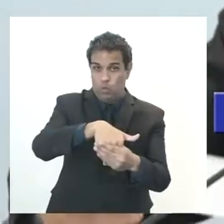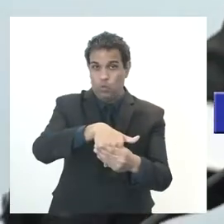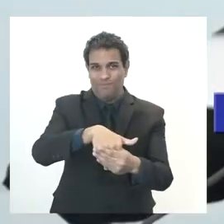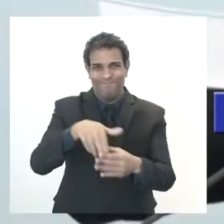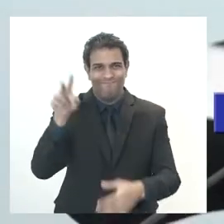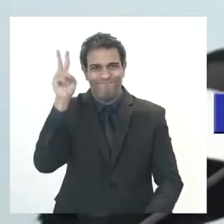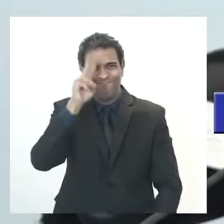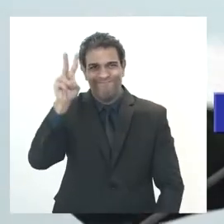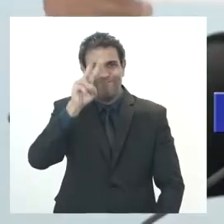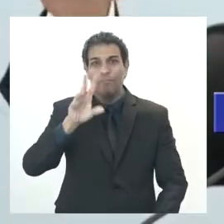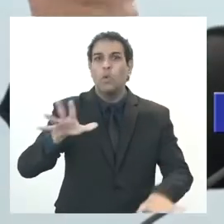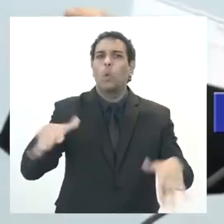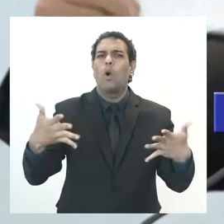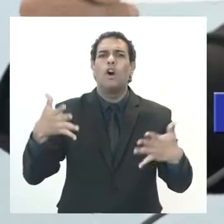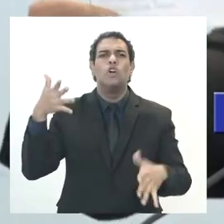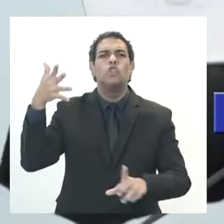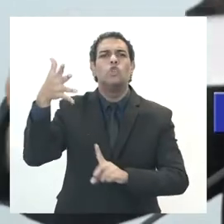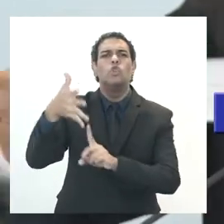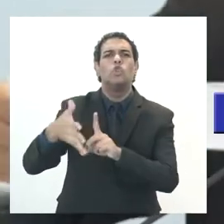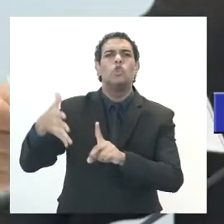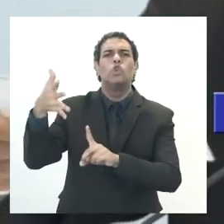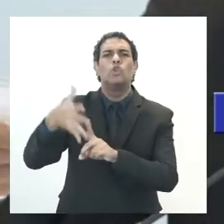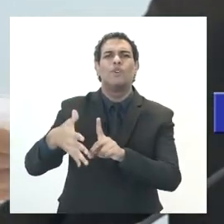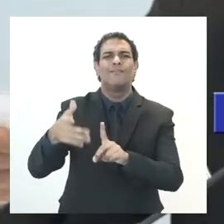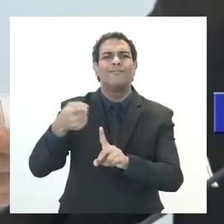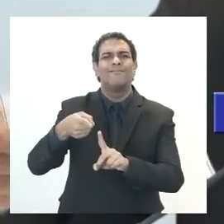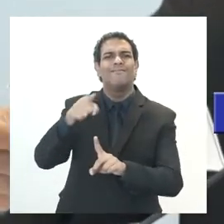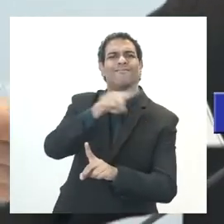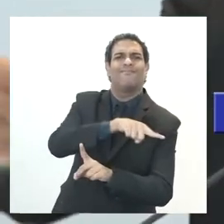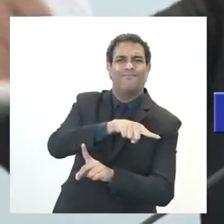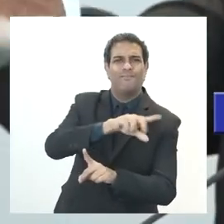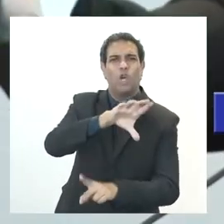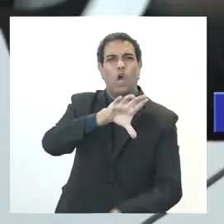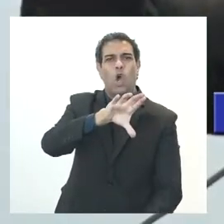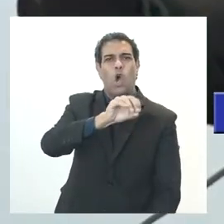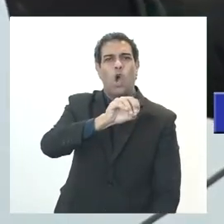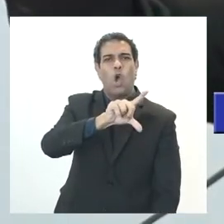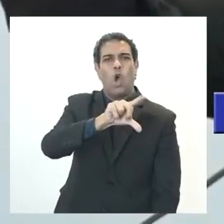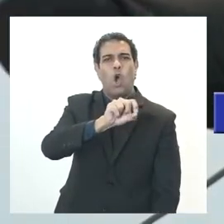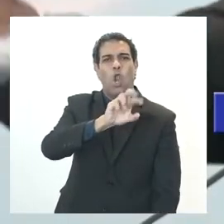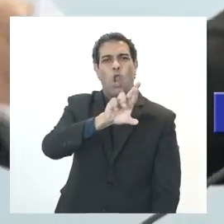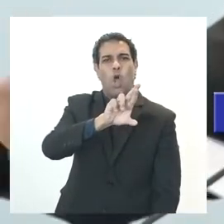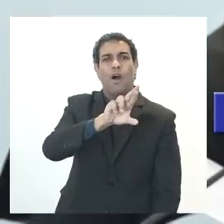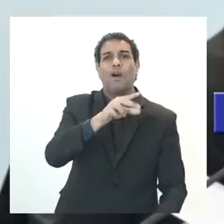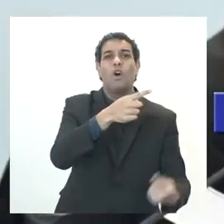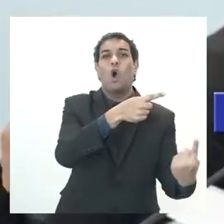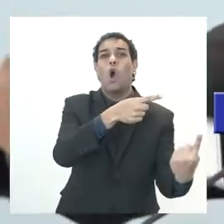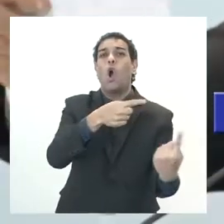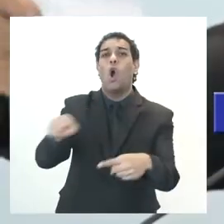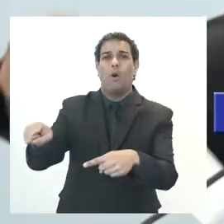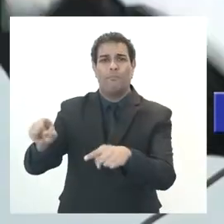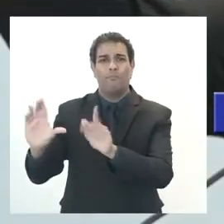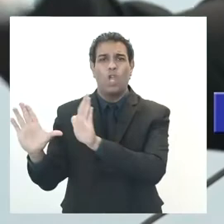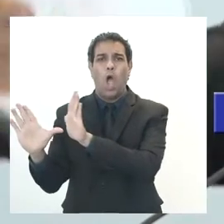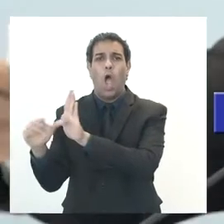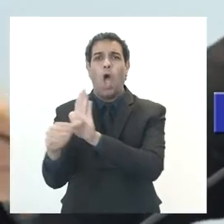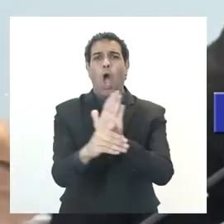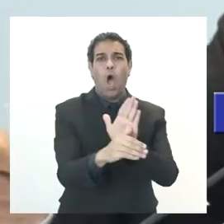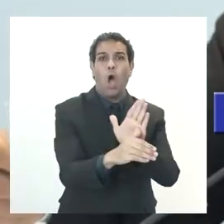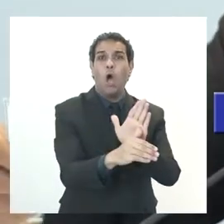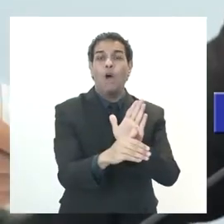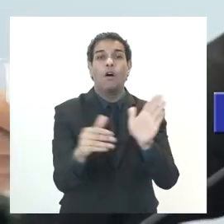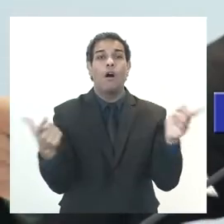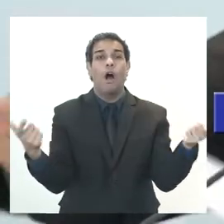e qual foi o discurso do caçador de marajás além da chamada luta contra a corrupção quanto